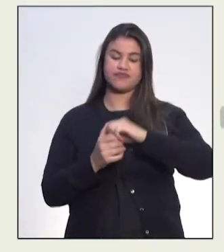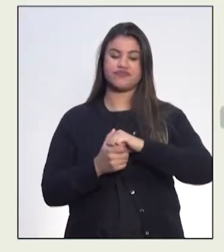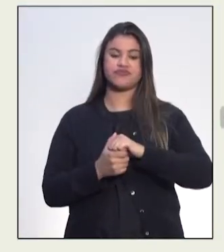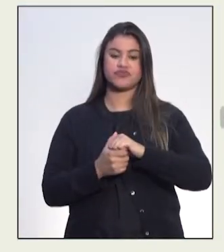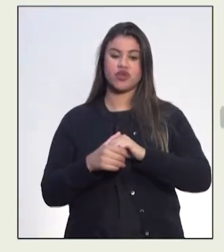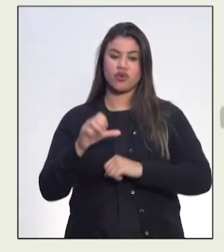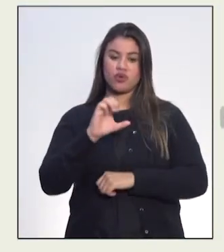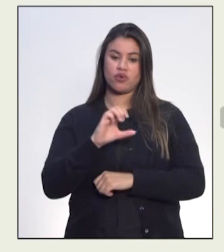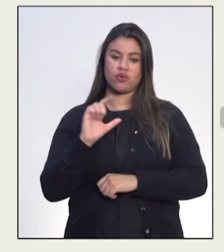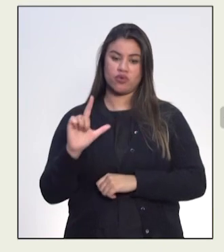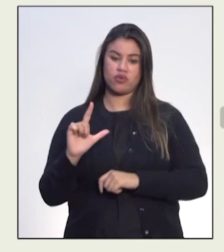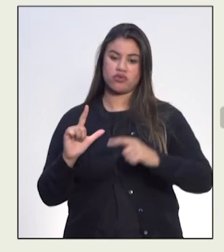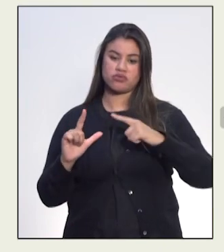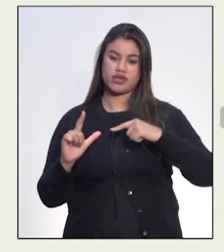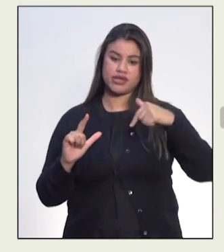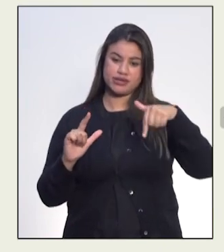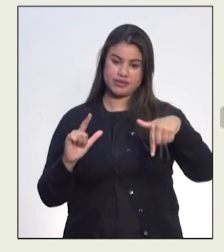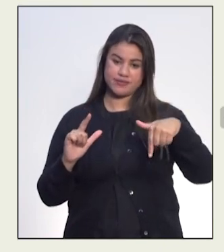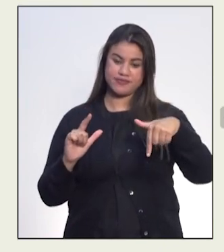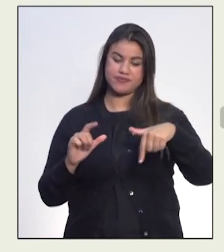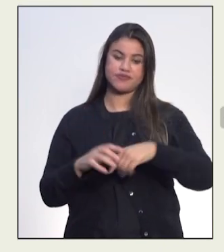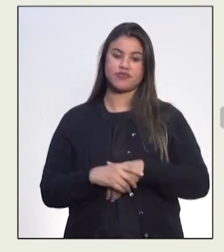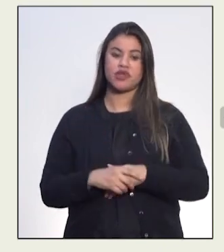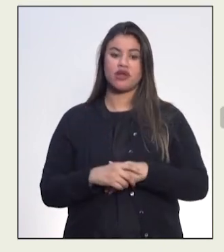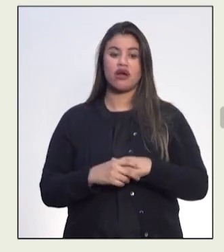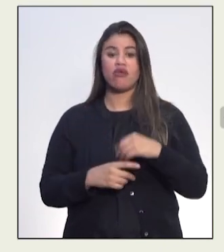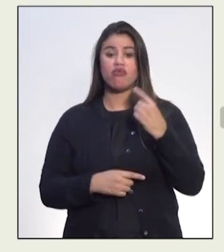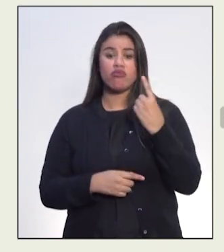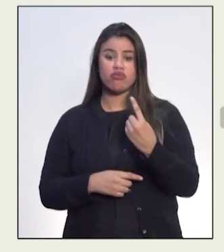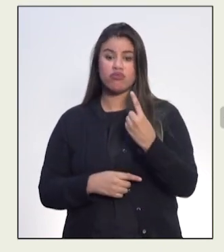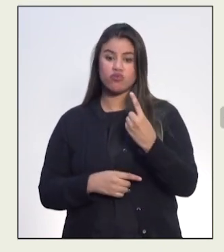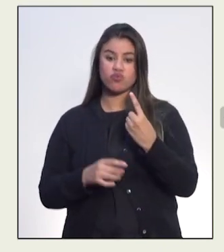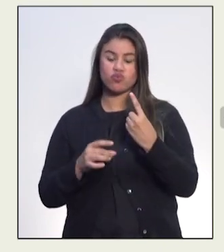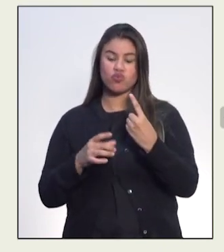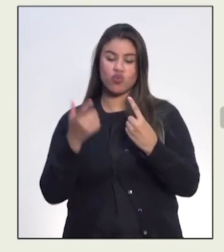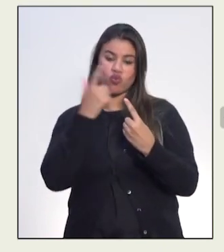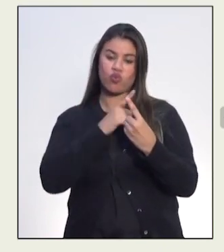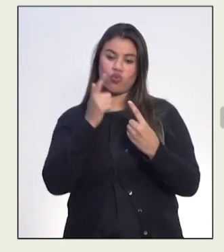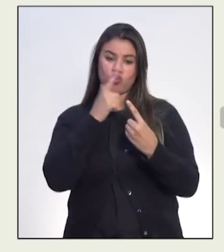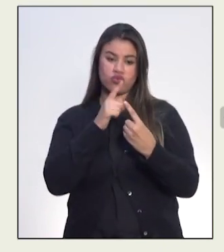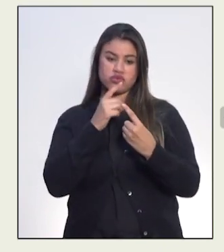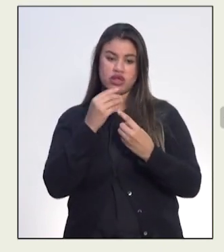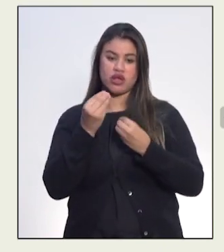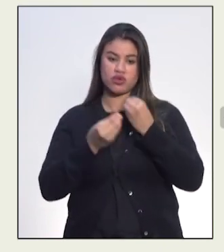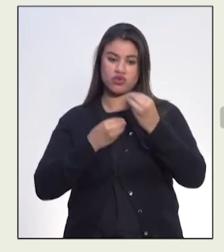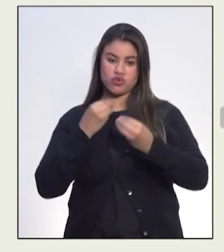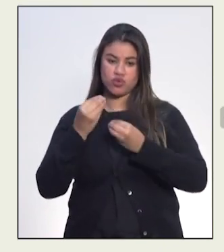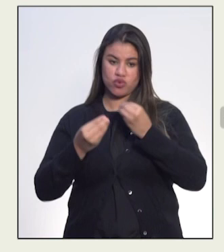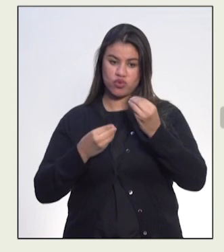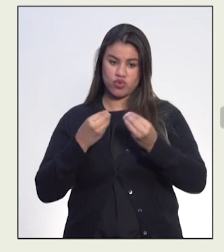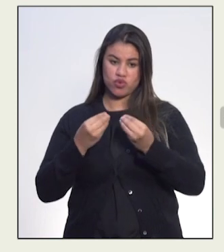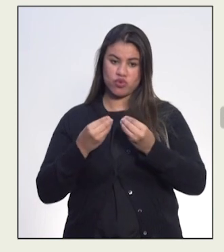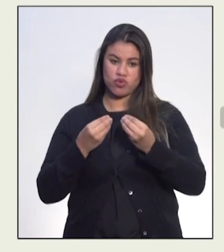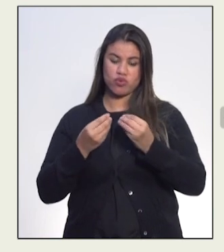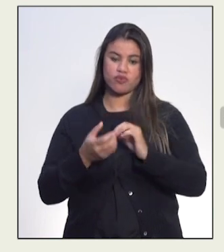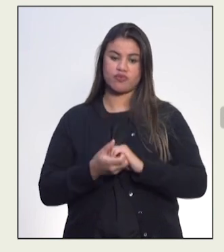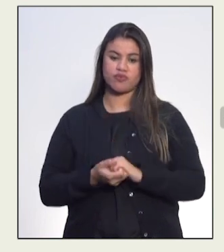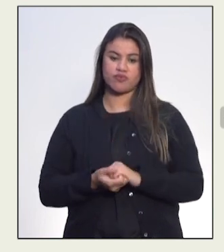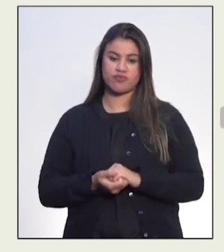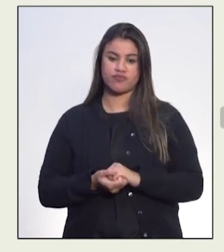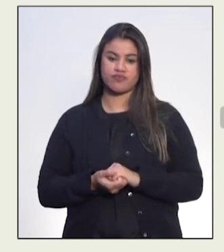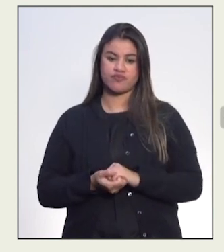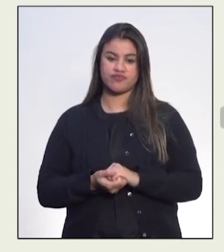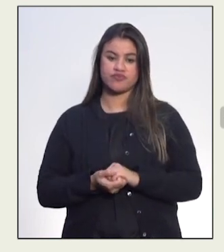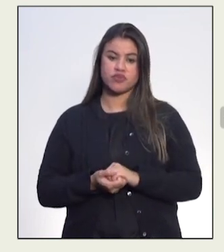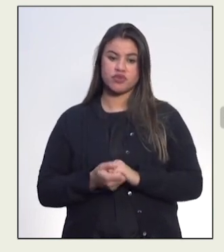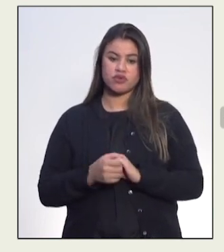cloro, ele tem 7. Ele vai só comportar 1. O que vai acontecer? Esse elétron aqui, ele vai para esse